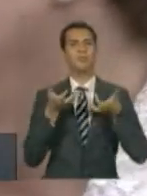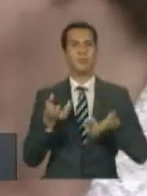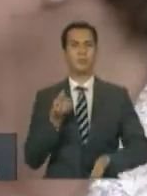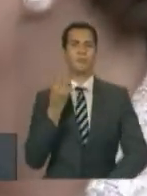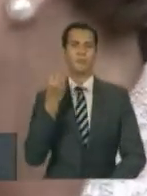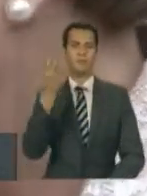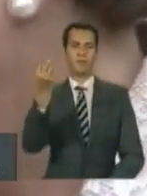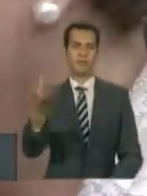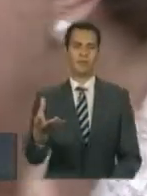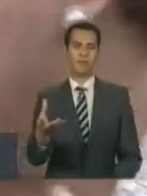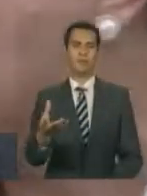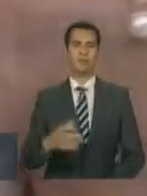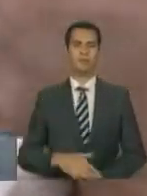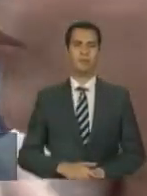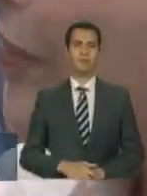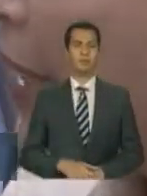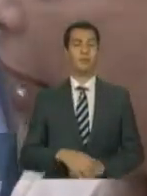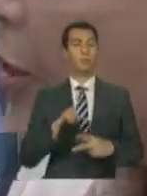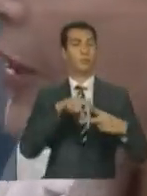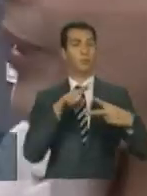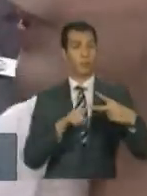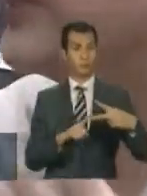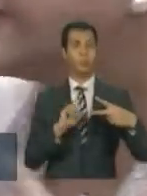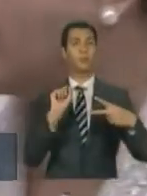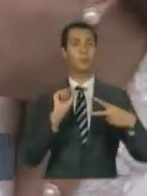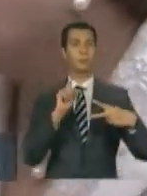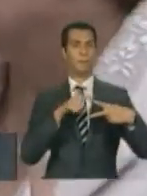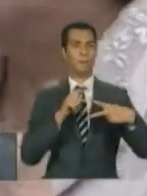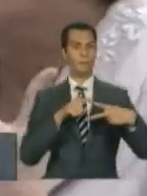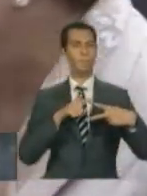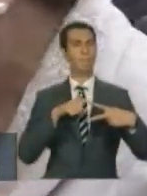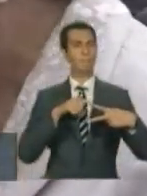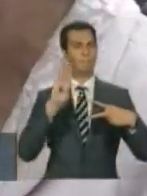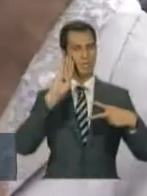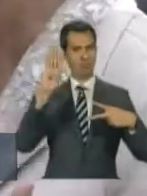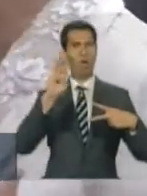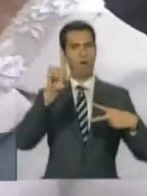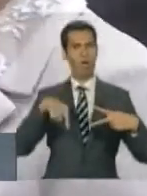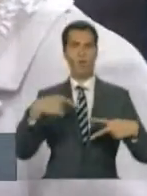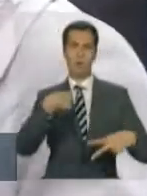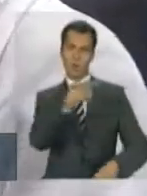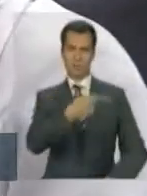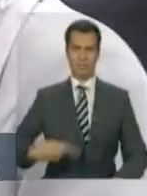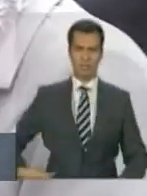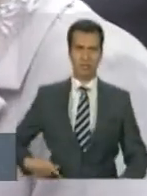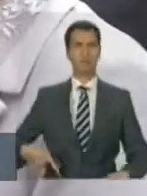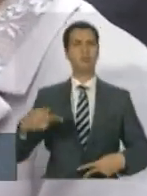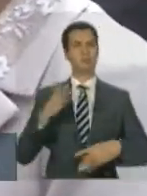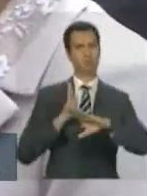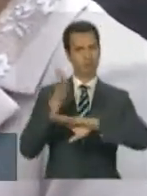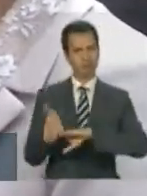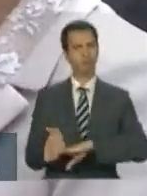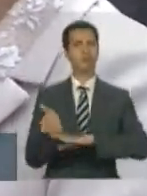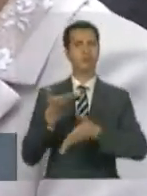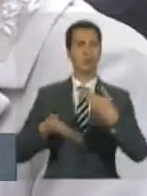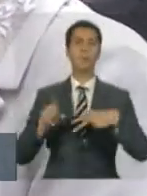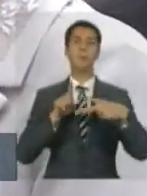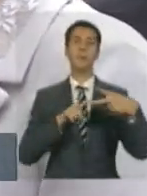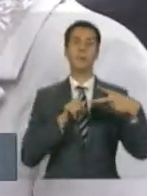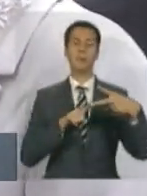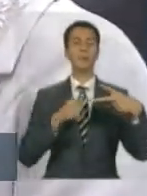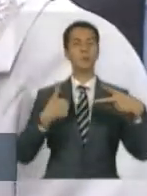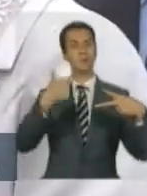muito, de duas formas, uma viagem externa da presidente do Brasil, mas também é a viagem